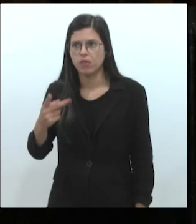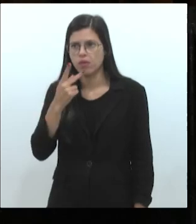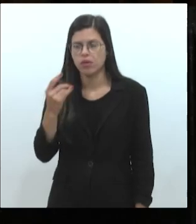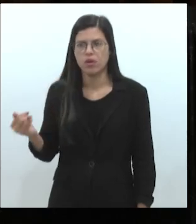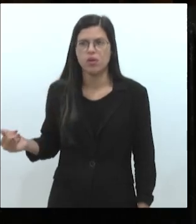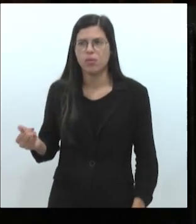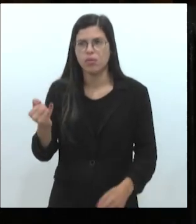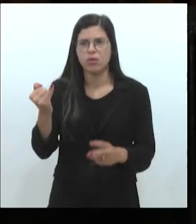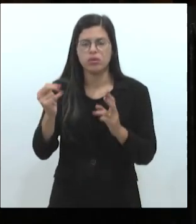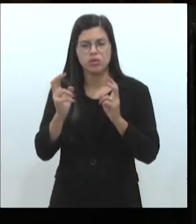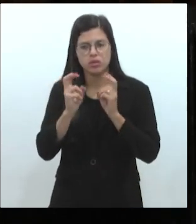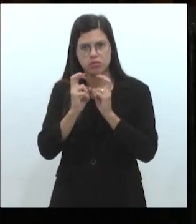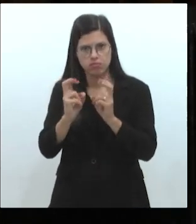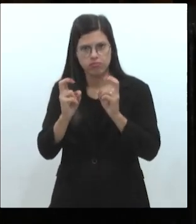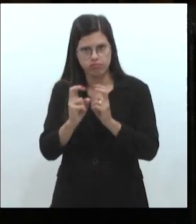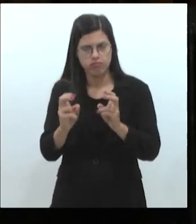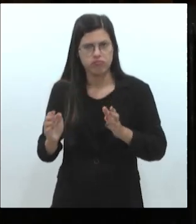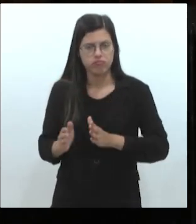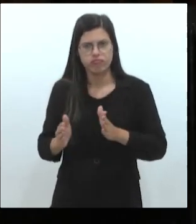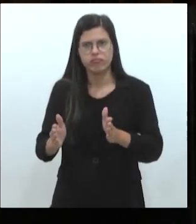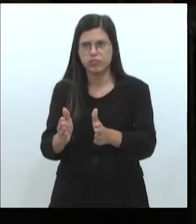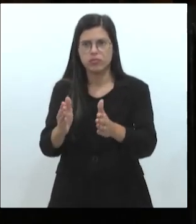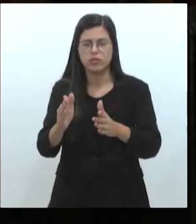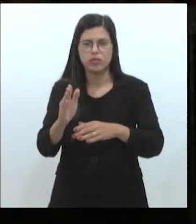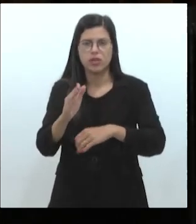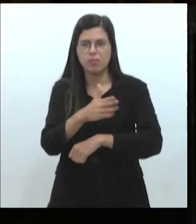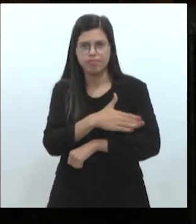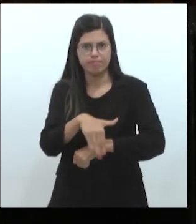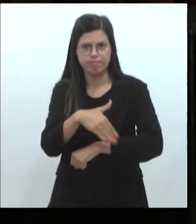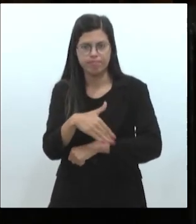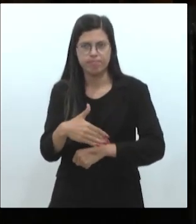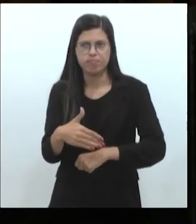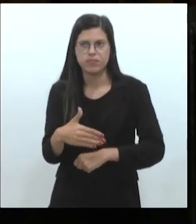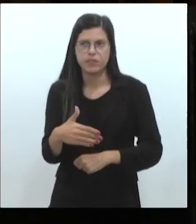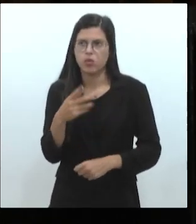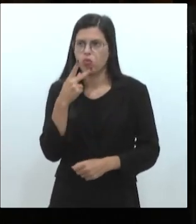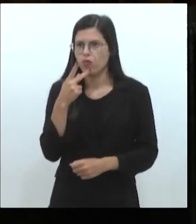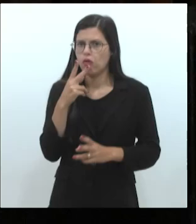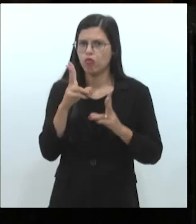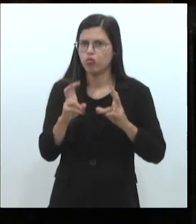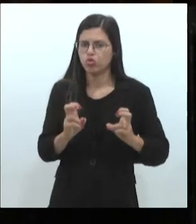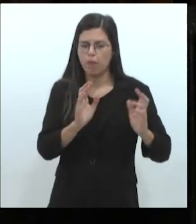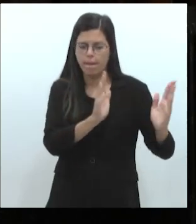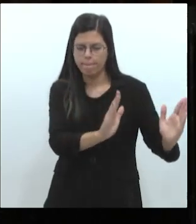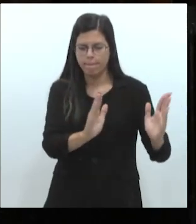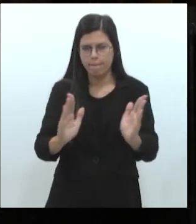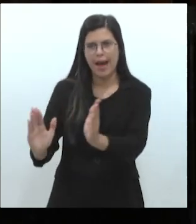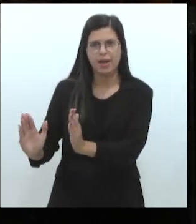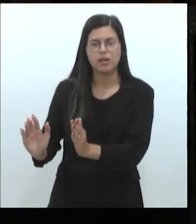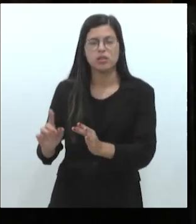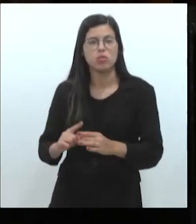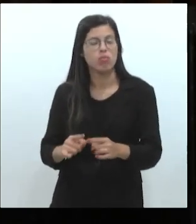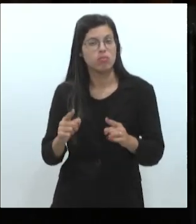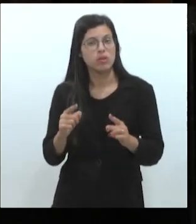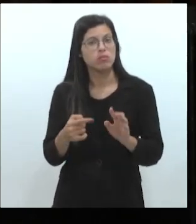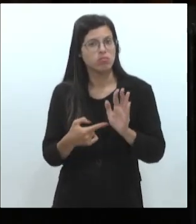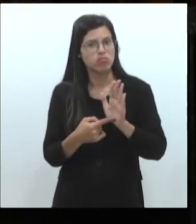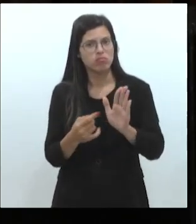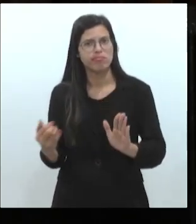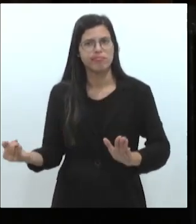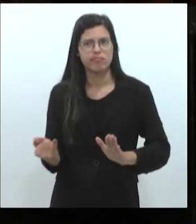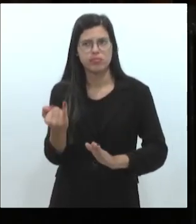Ferro 118. Não entraram na questão de trechos, mas pontuaram a